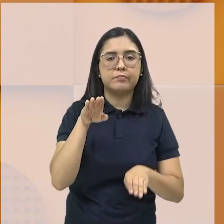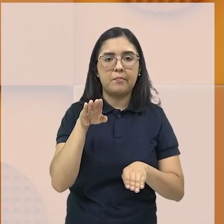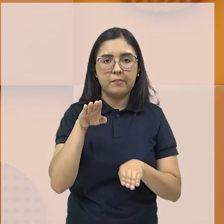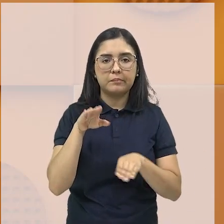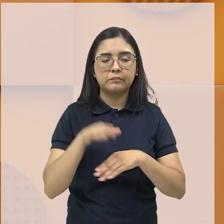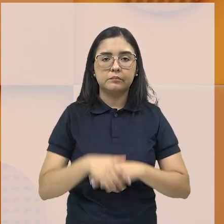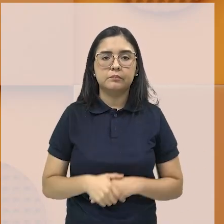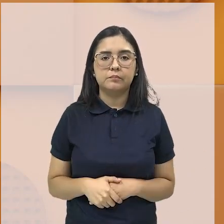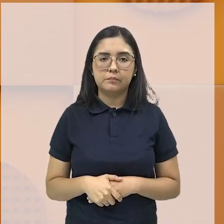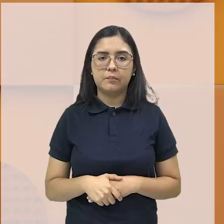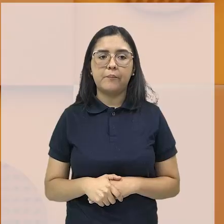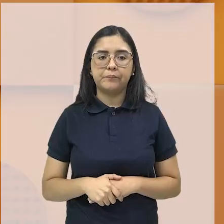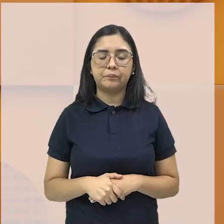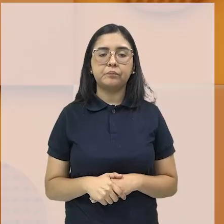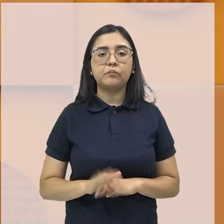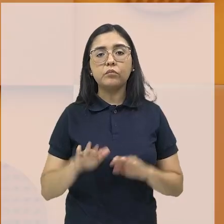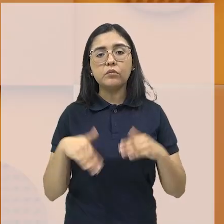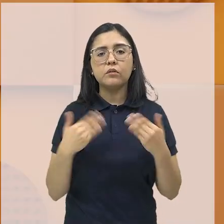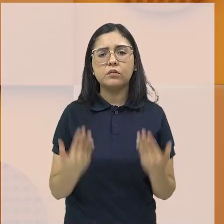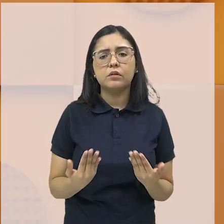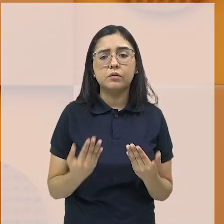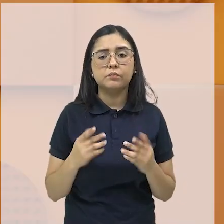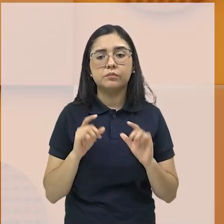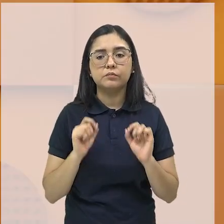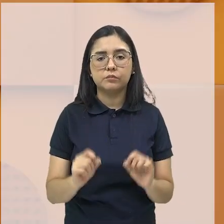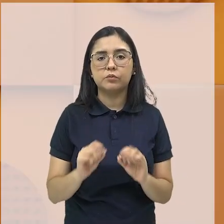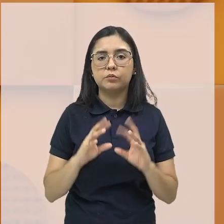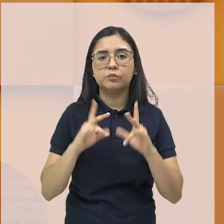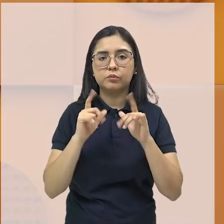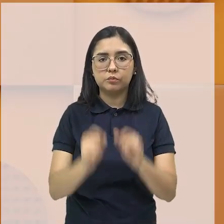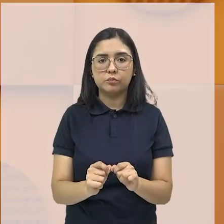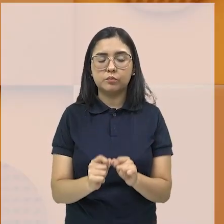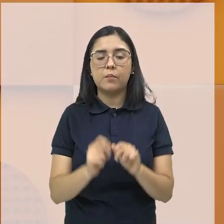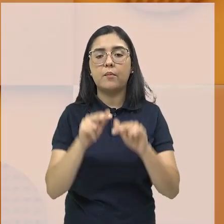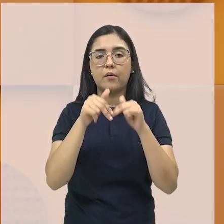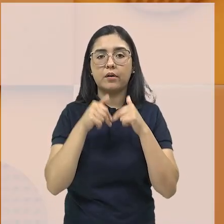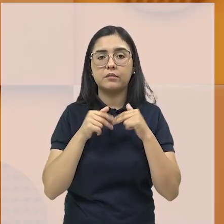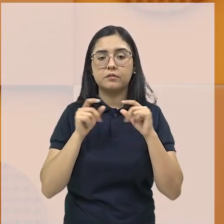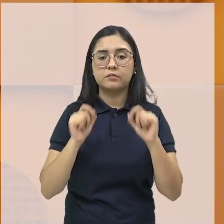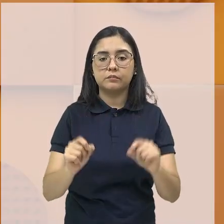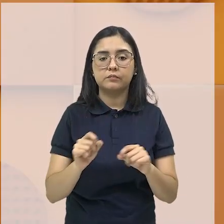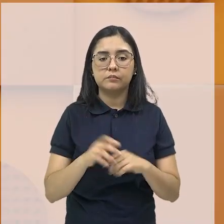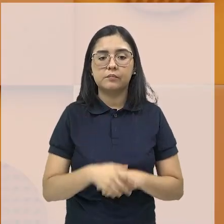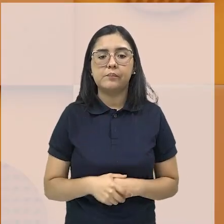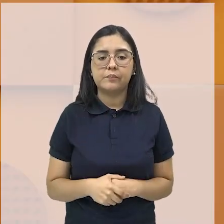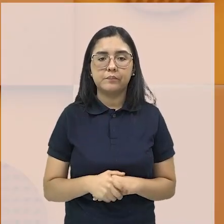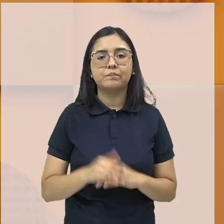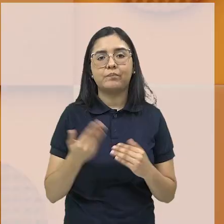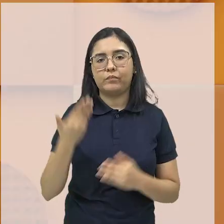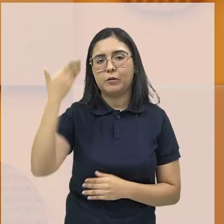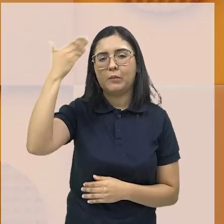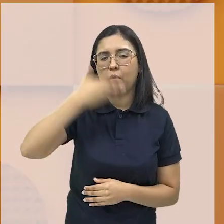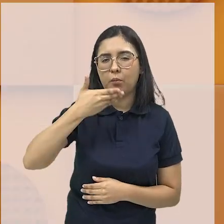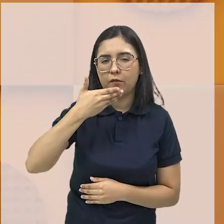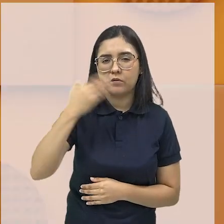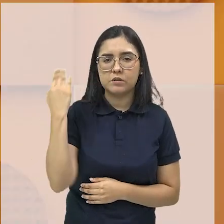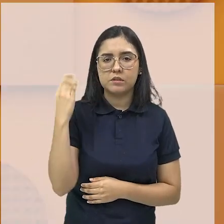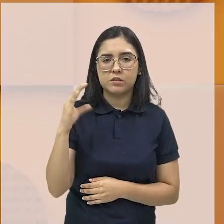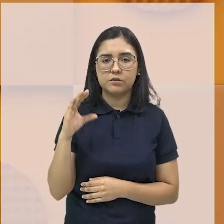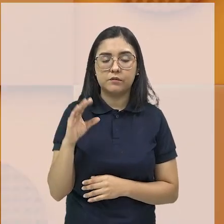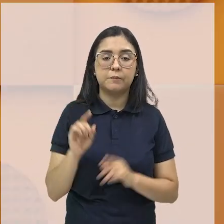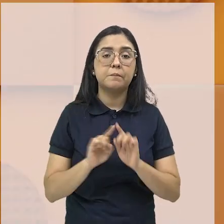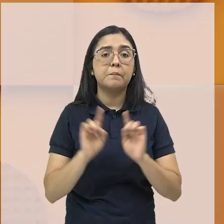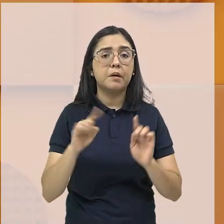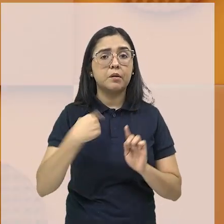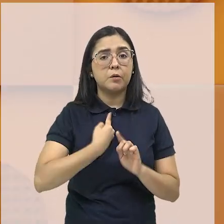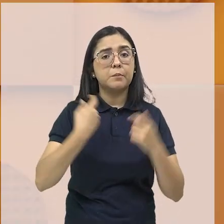da hierarquia social, né? E tudo isso através de uma comprovação científica, porque o que a gente